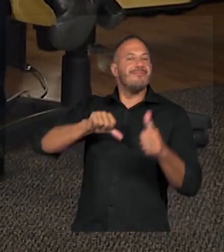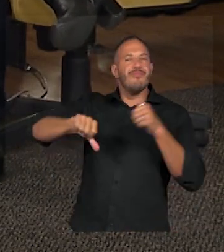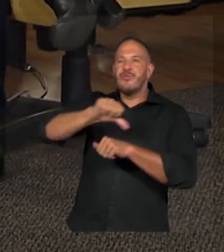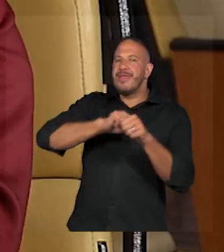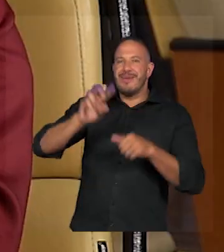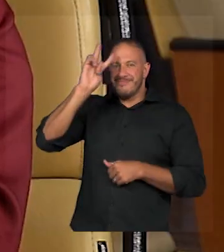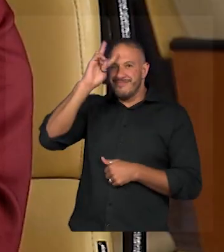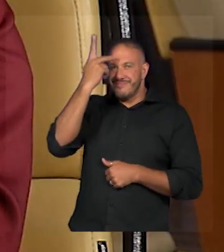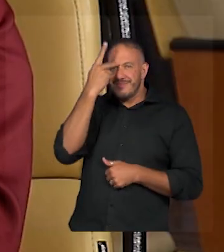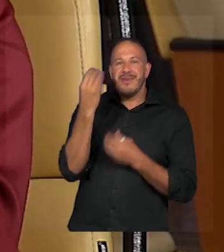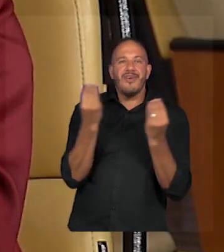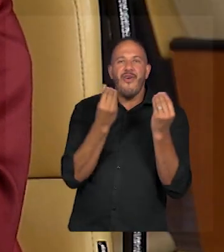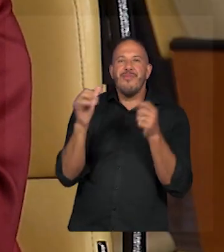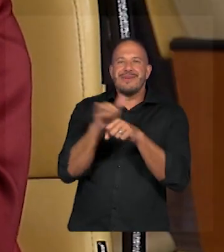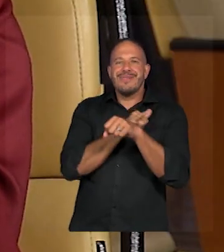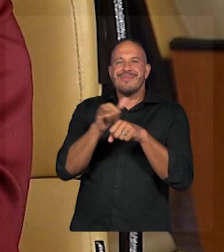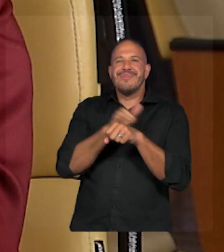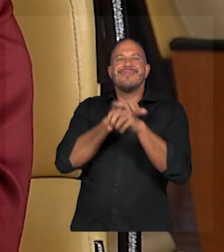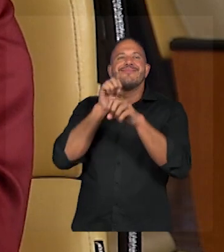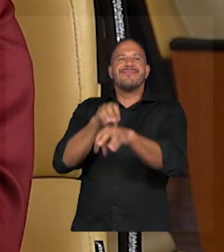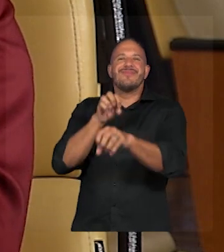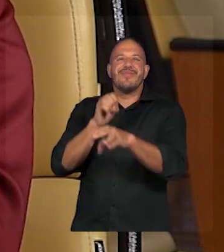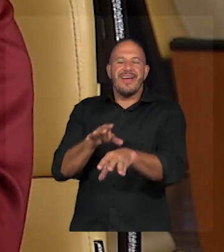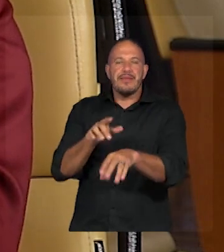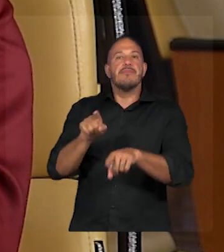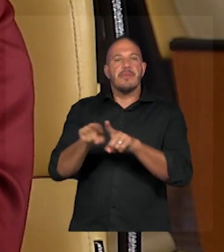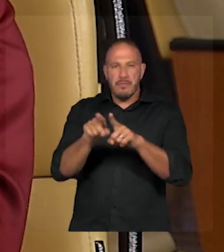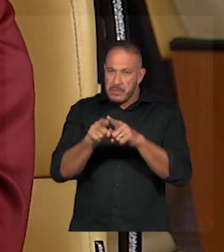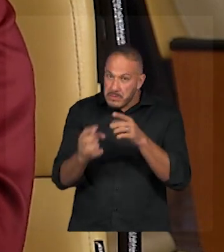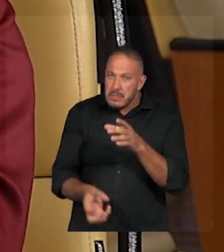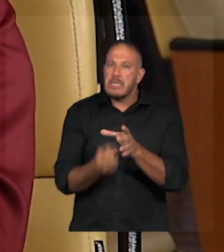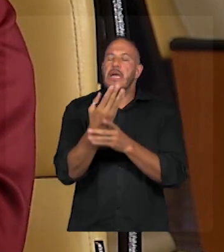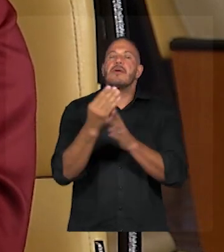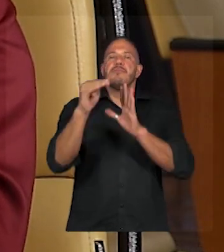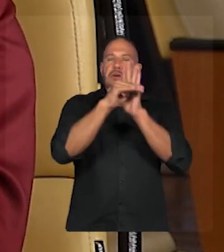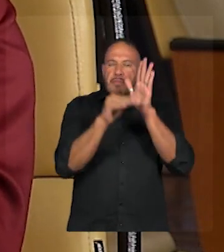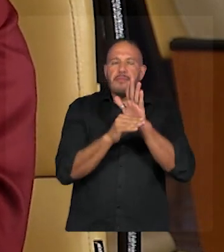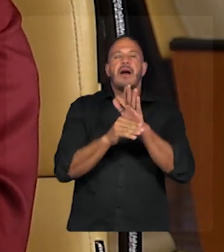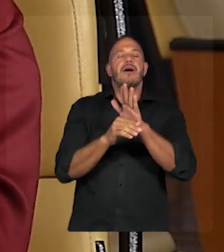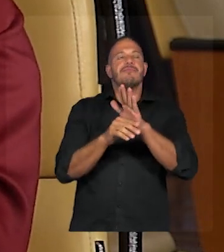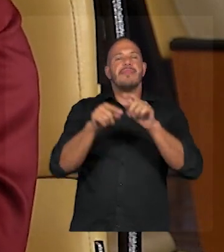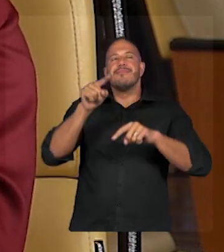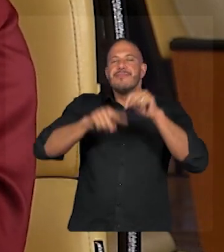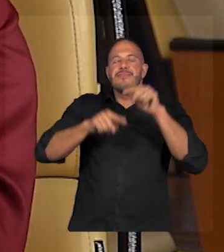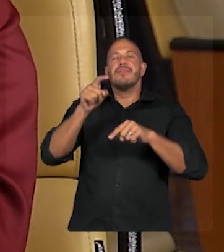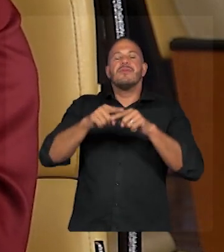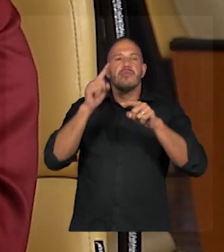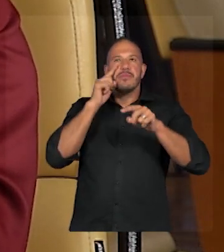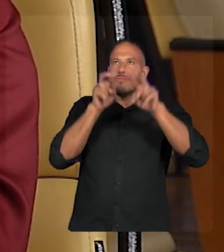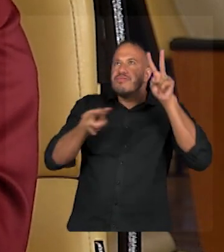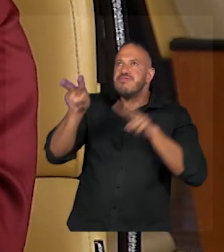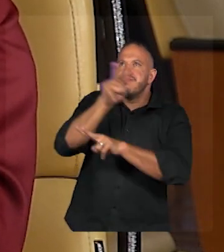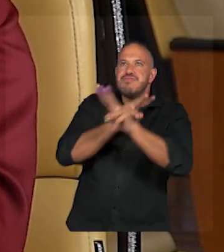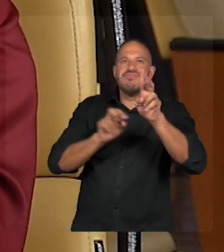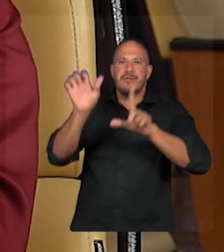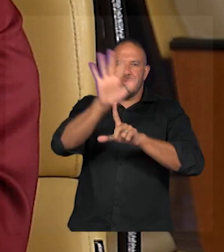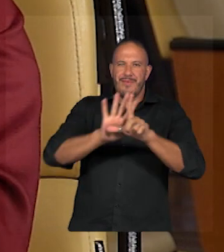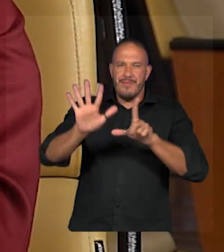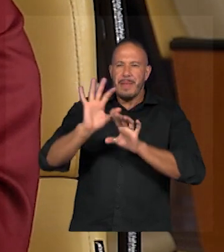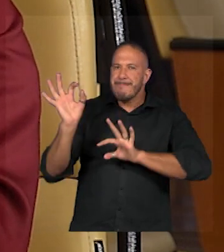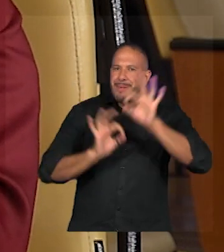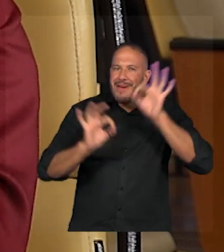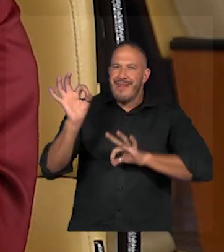concepção de educação e implantar os recursos audiovisuais. Então, ao preparar a aula para o seu